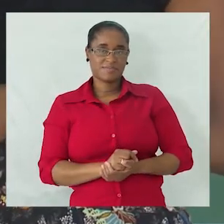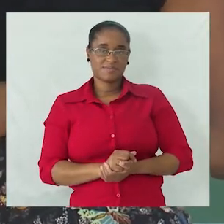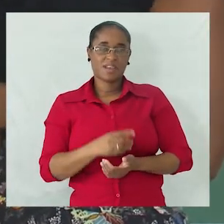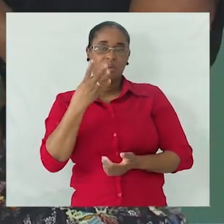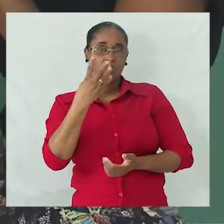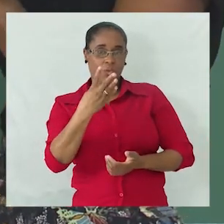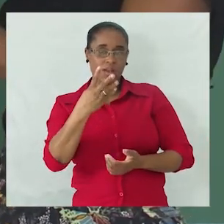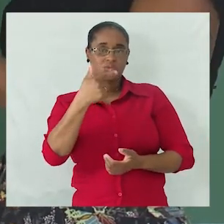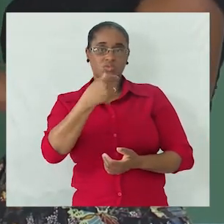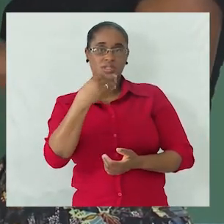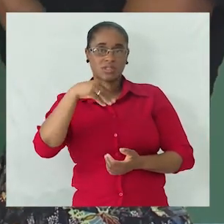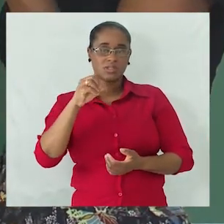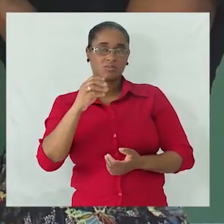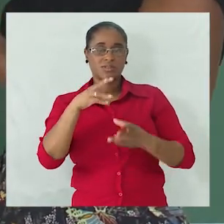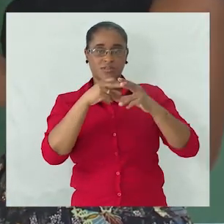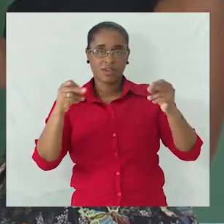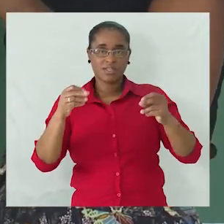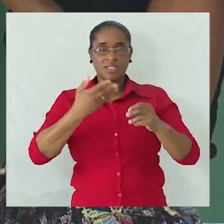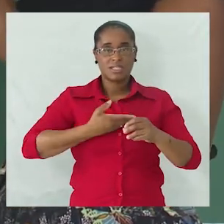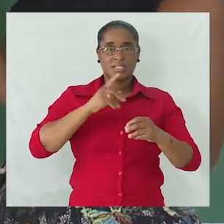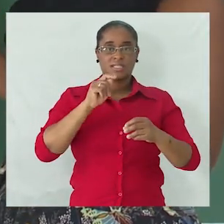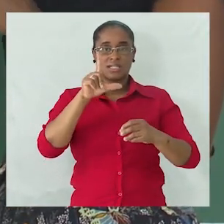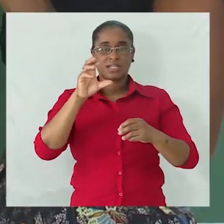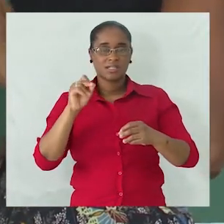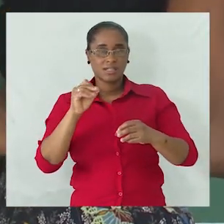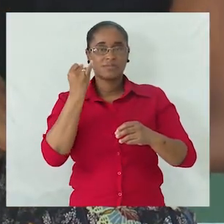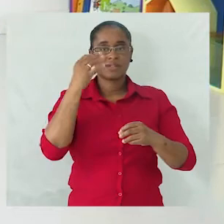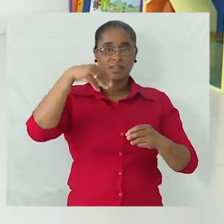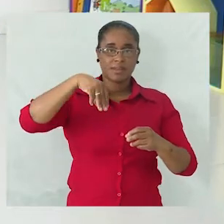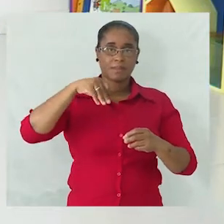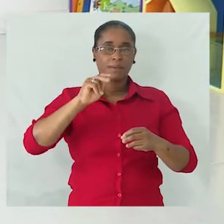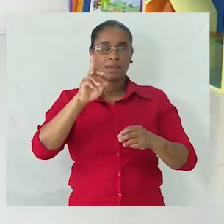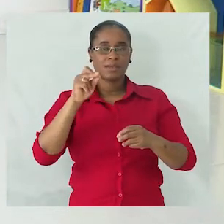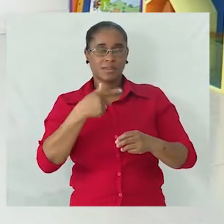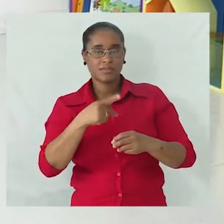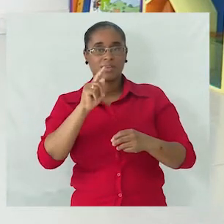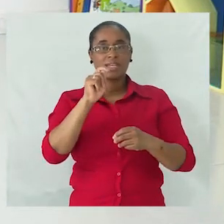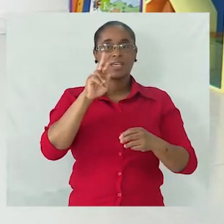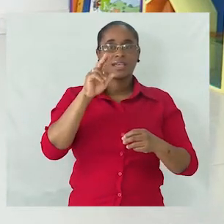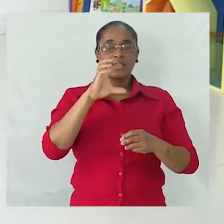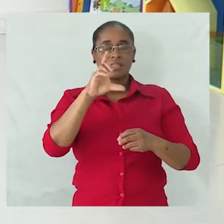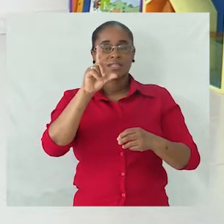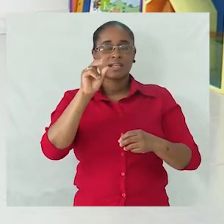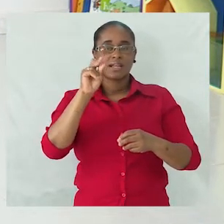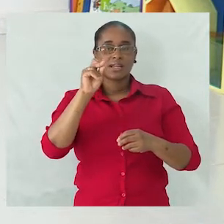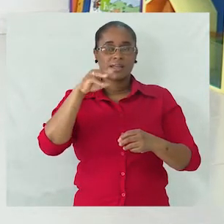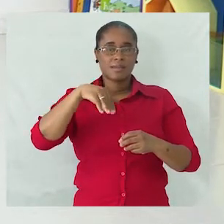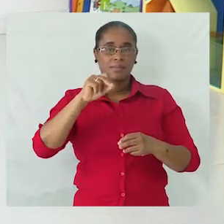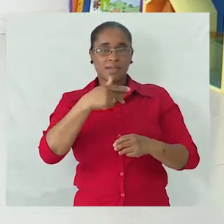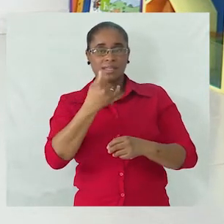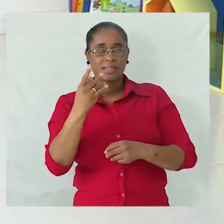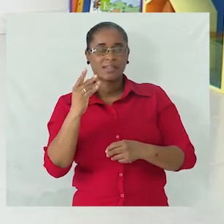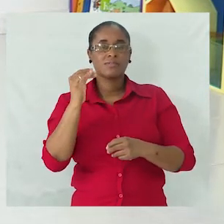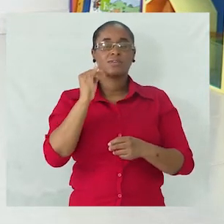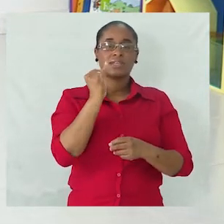4 tipos de frase: declarativo, imperativo, exclamativo e interrogativo. Essas frases podem nos ser